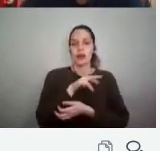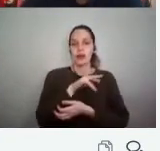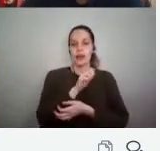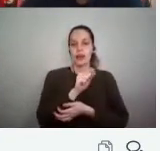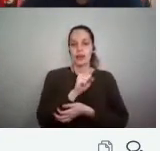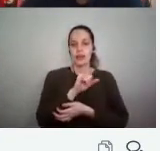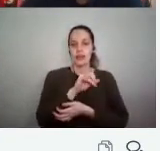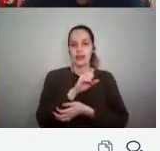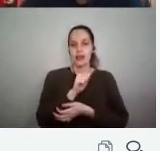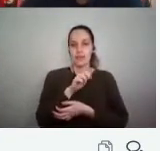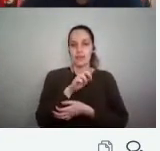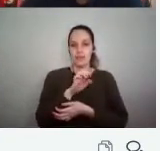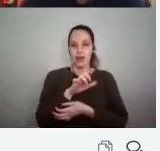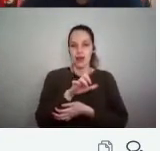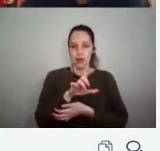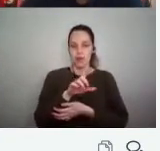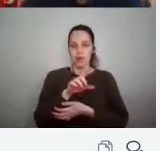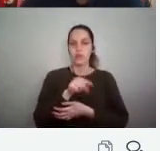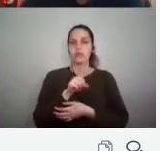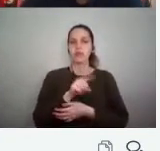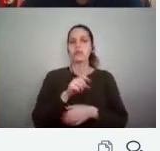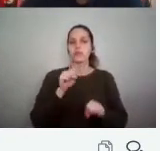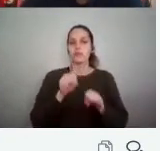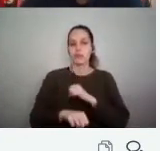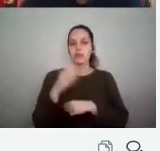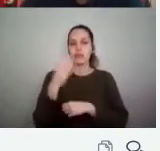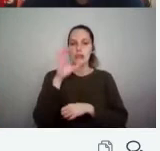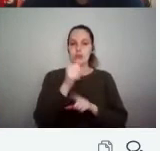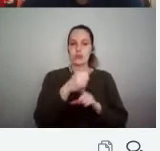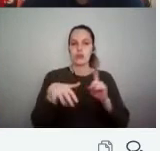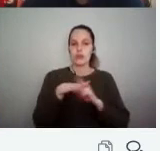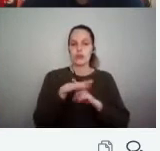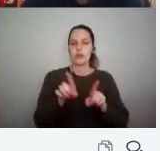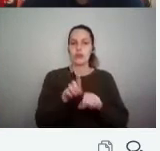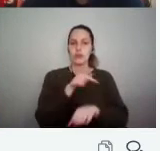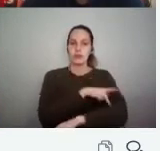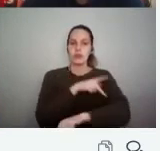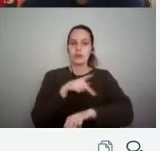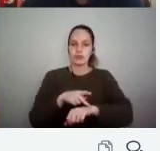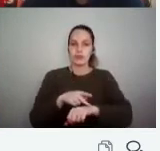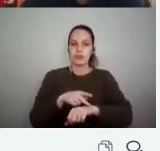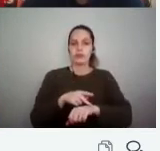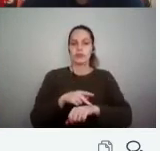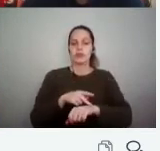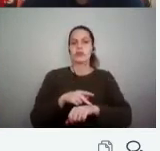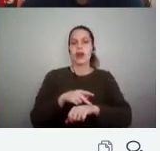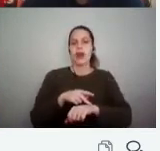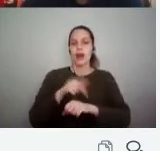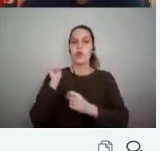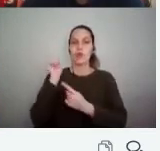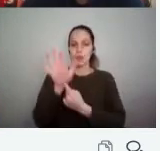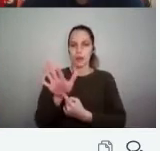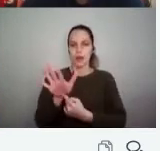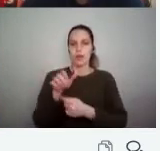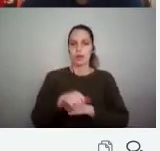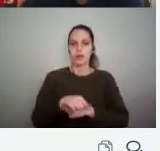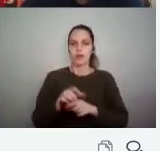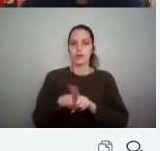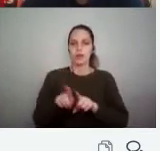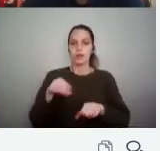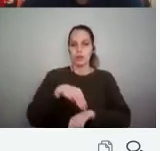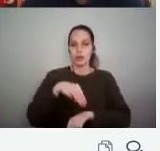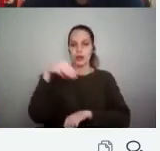possui graduação em Ciências Sociais e graduação em Pedagogia na Universidade Católica de Pelotas, tem mestrado em Educação